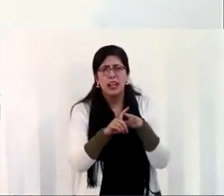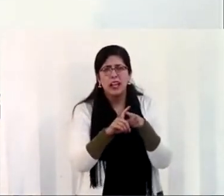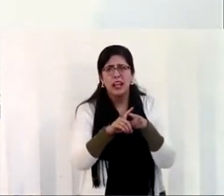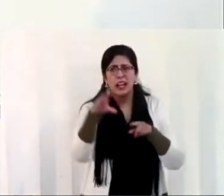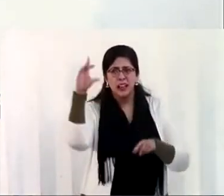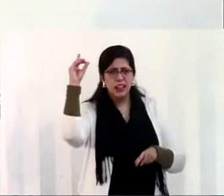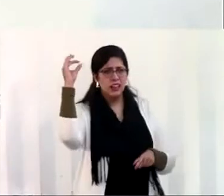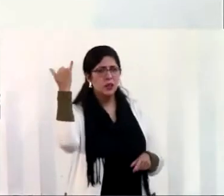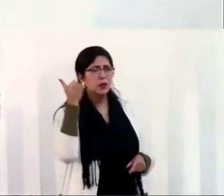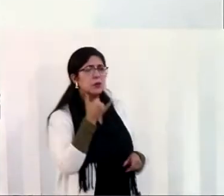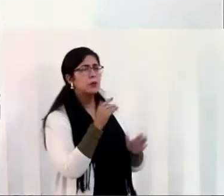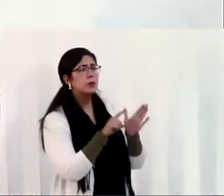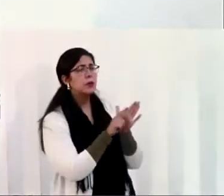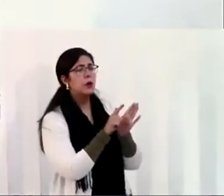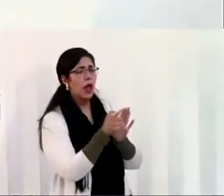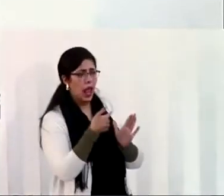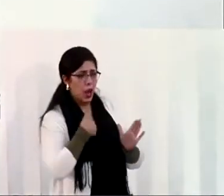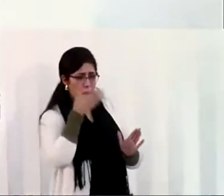vocês?